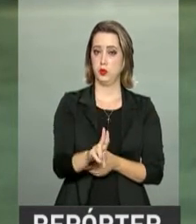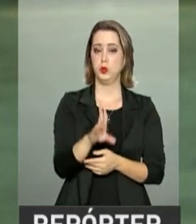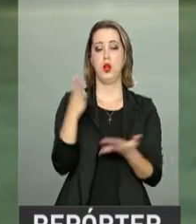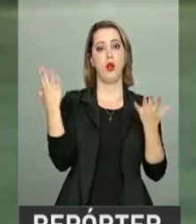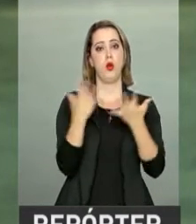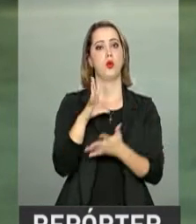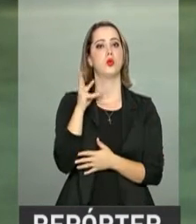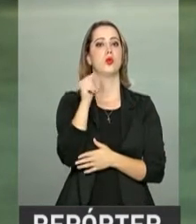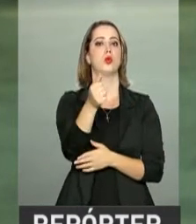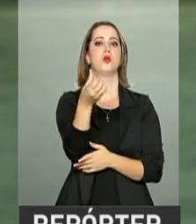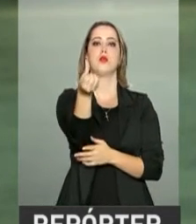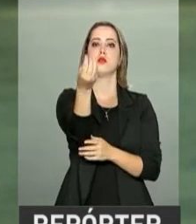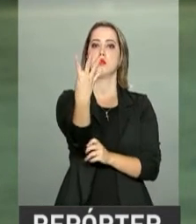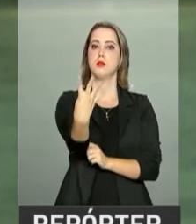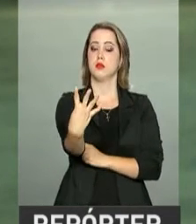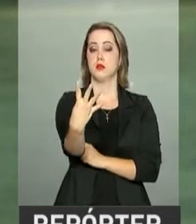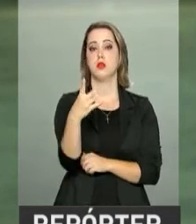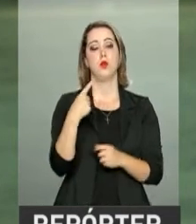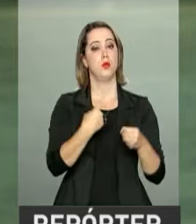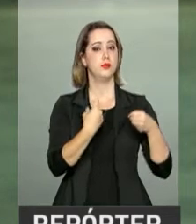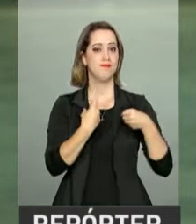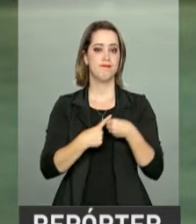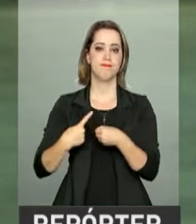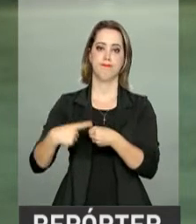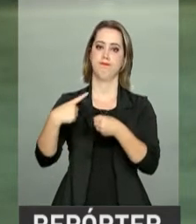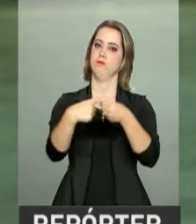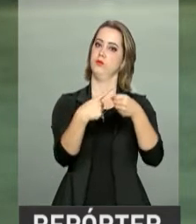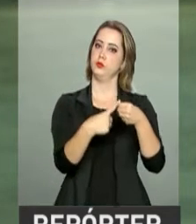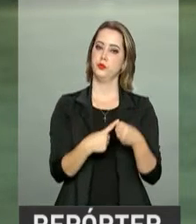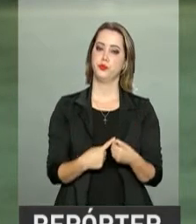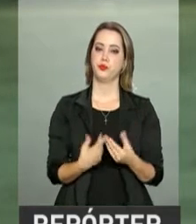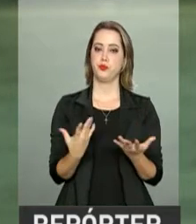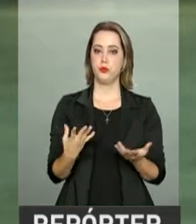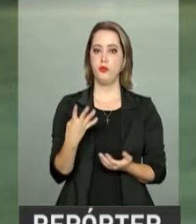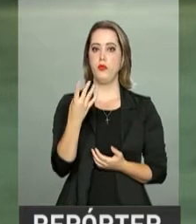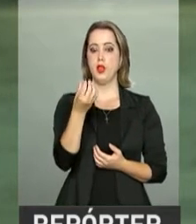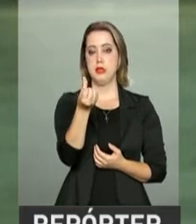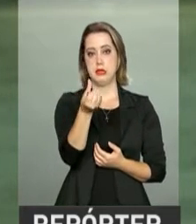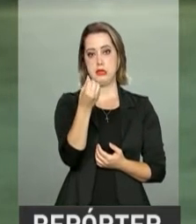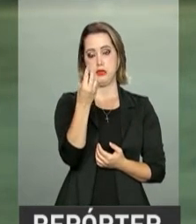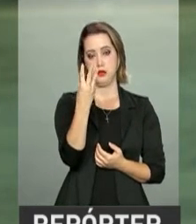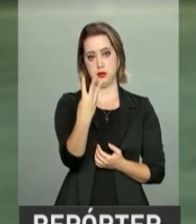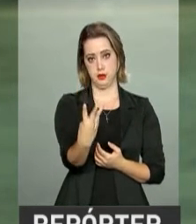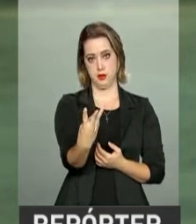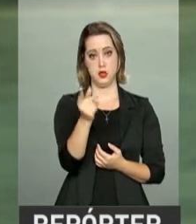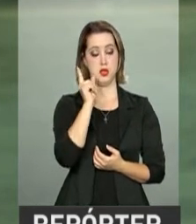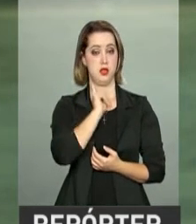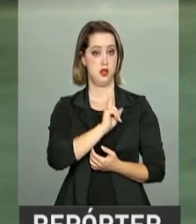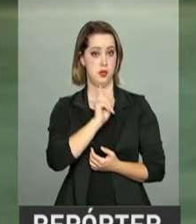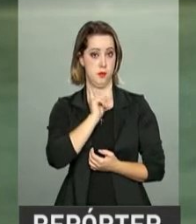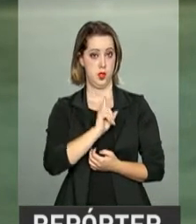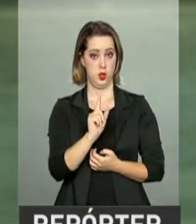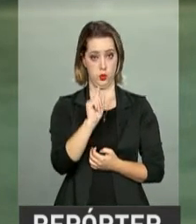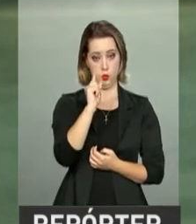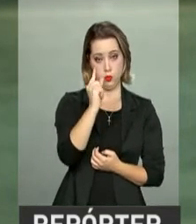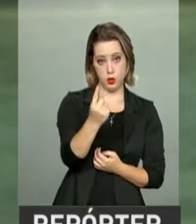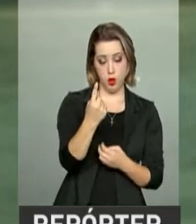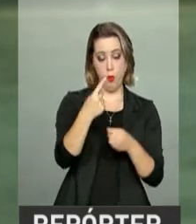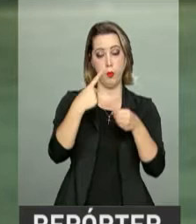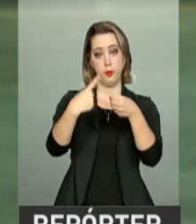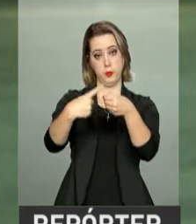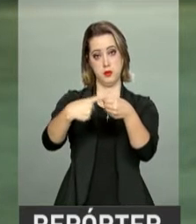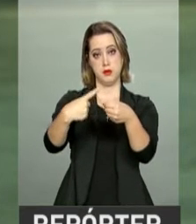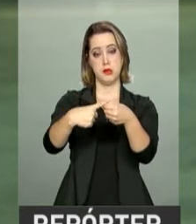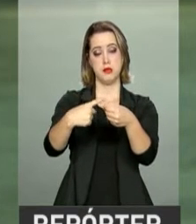todo agora 64 municípios 63 municípios mineiros e um capixaba no espírito santo eles tiveram